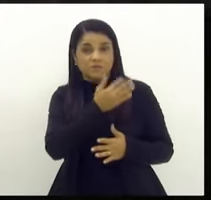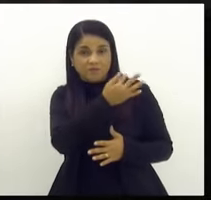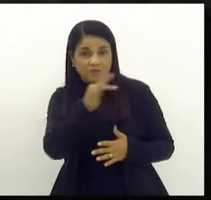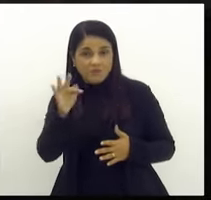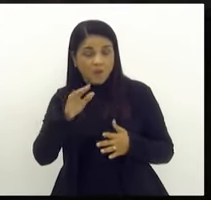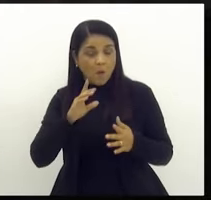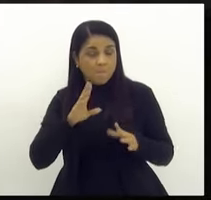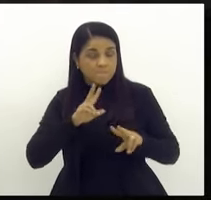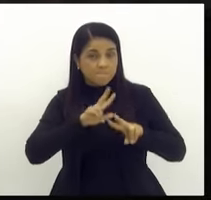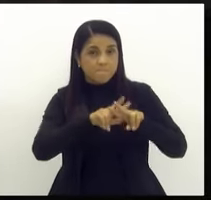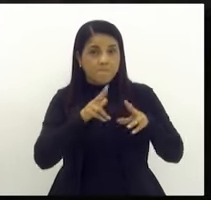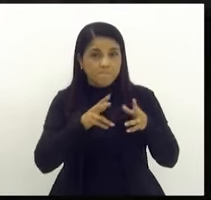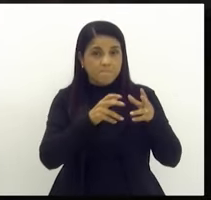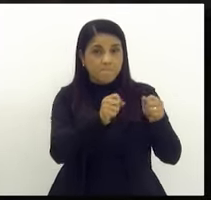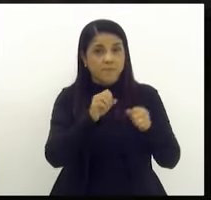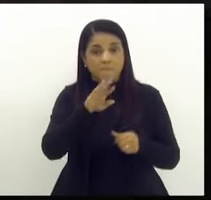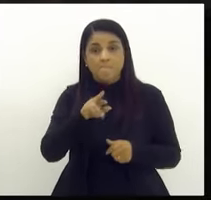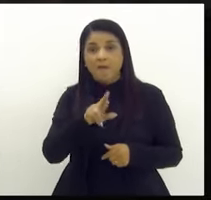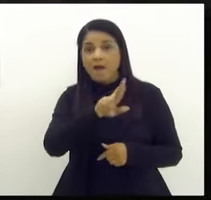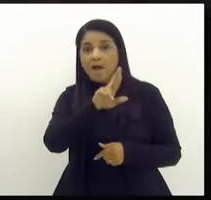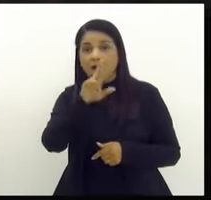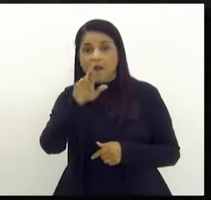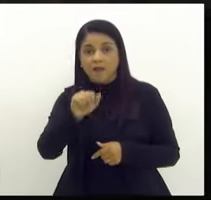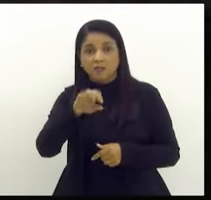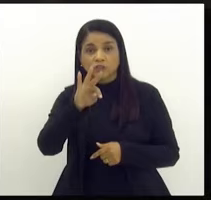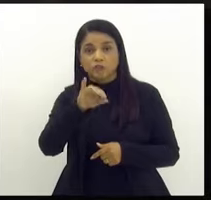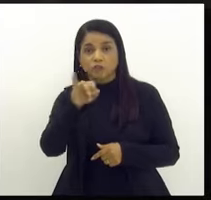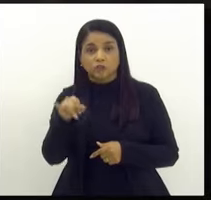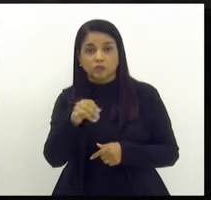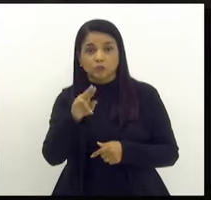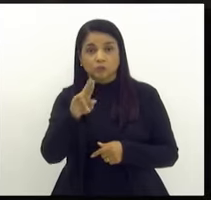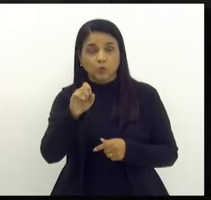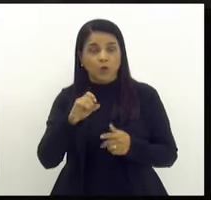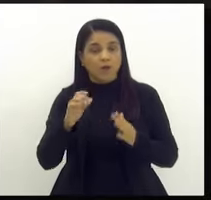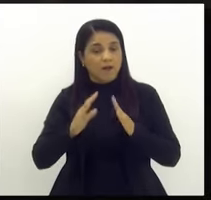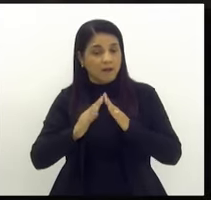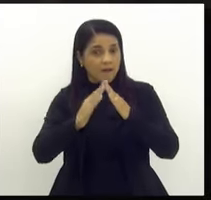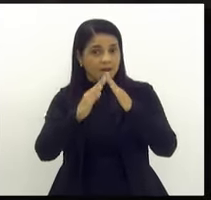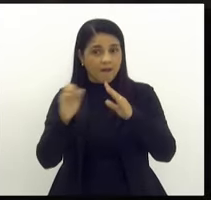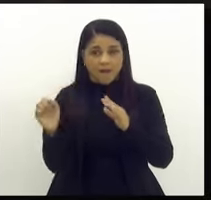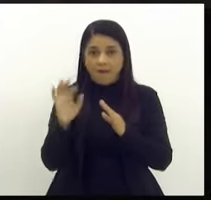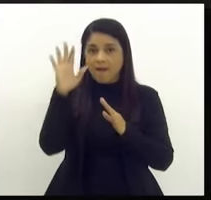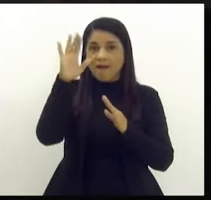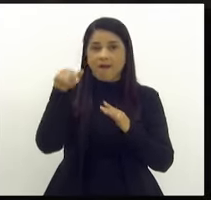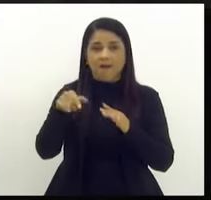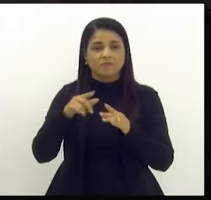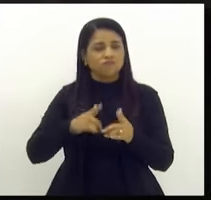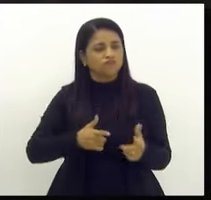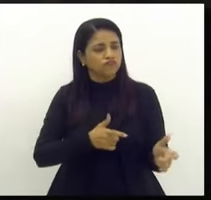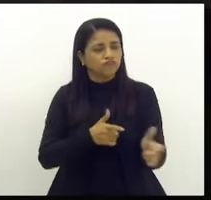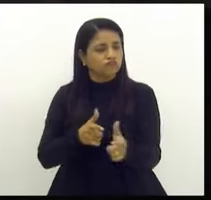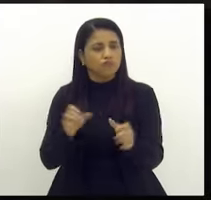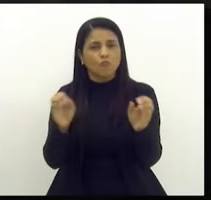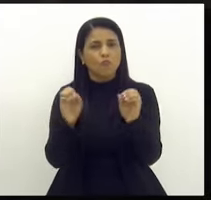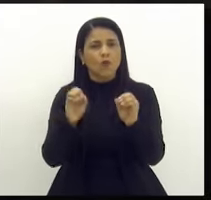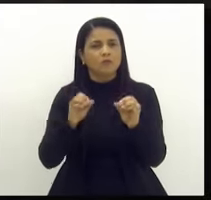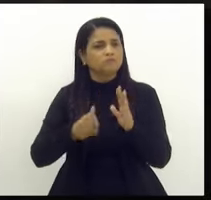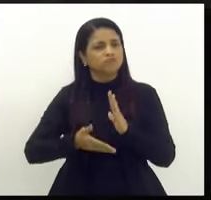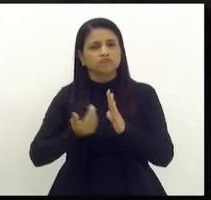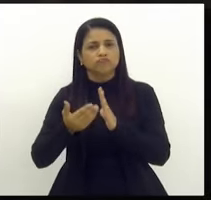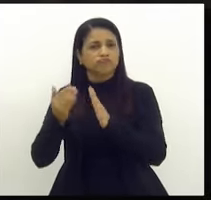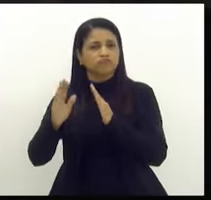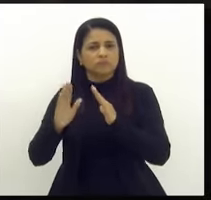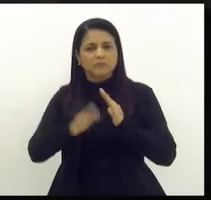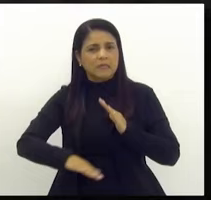Barra da Tijuca num condomínio de luxo sem dar um tiro sem tirar as crianças daquele condomínio da escola sem